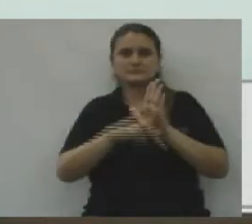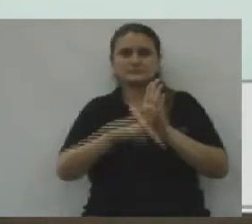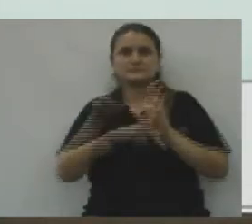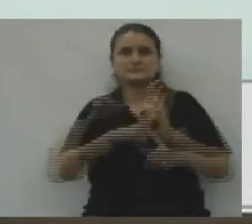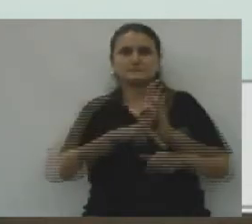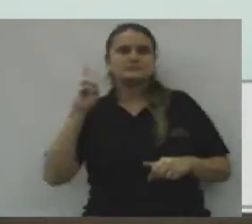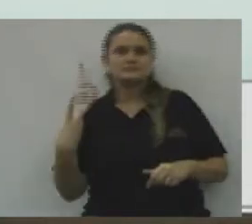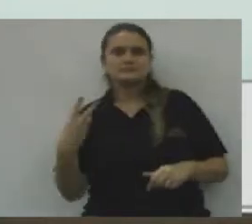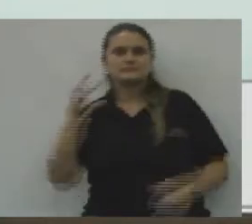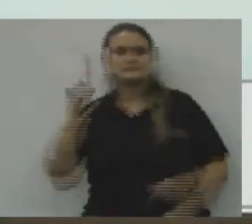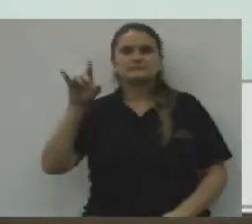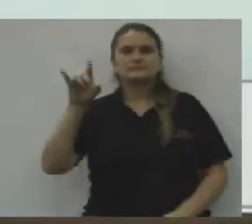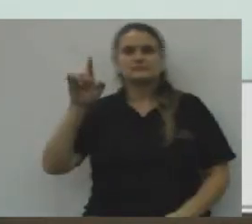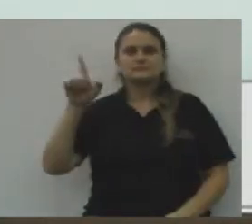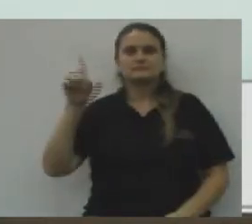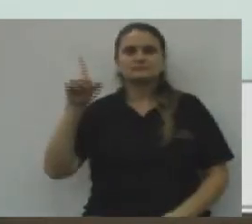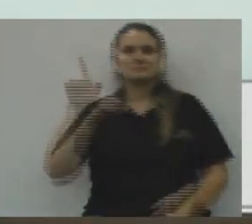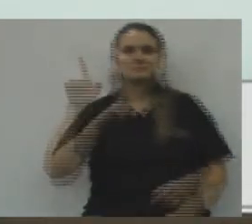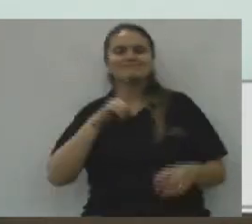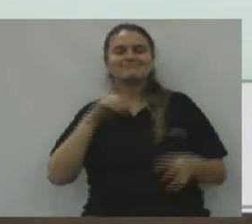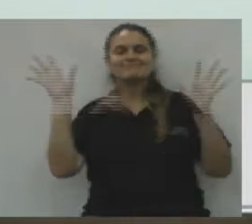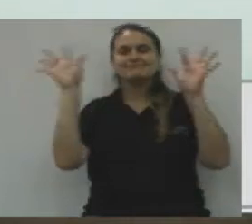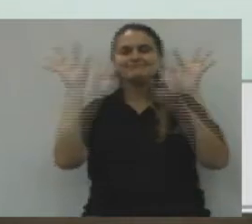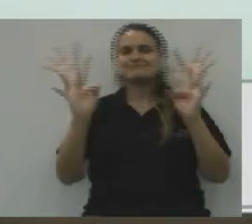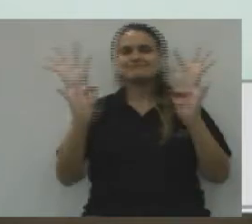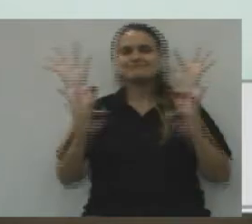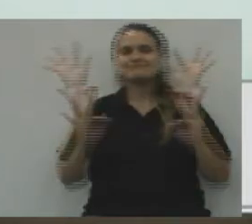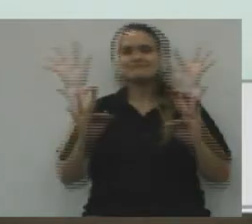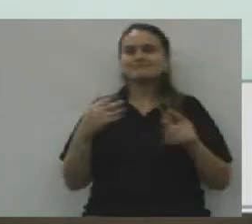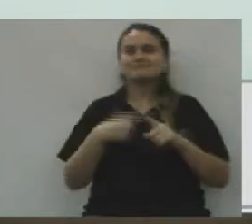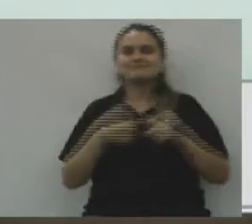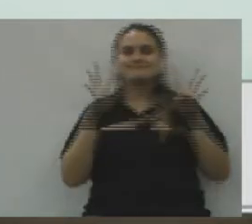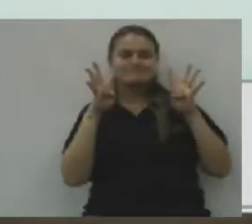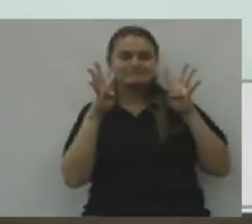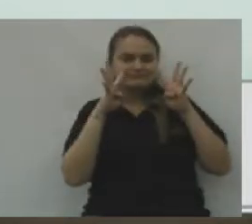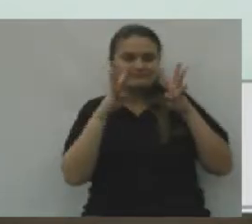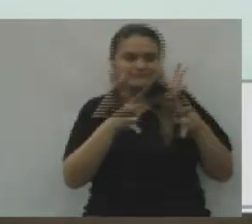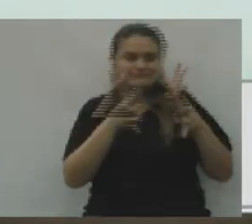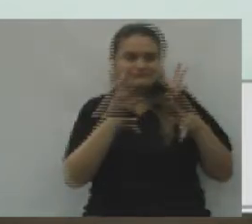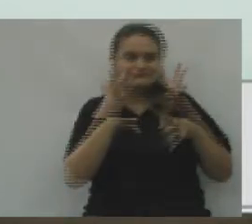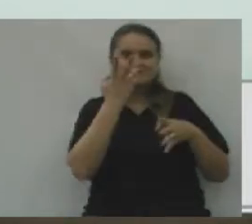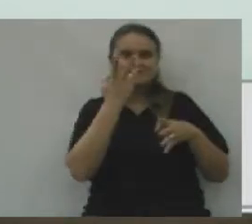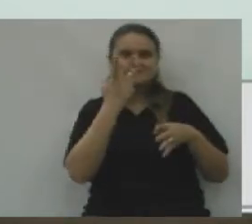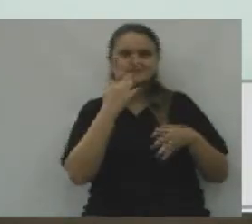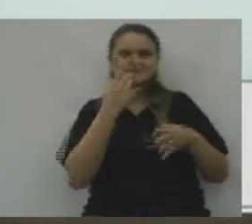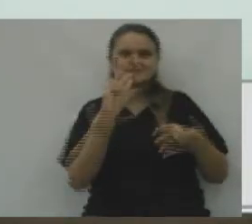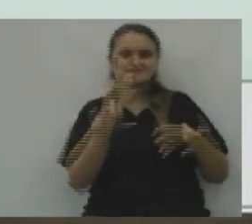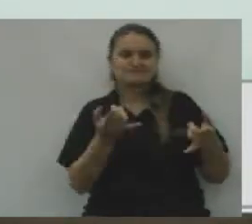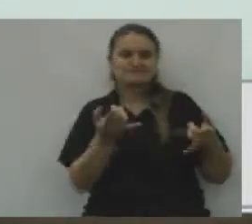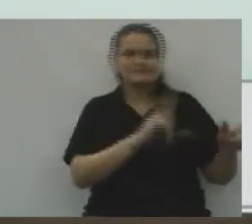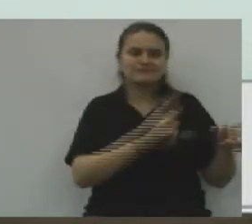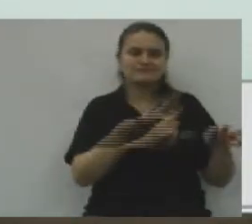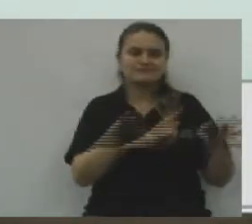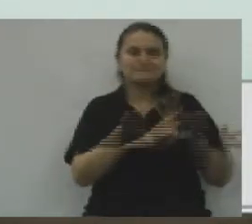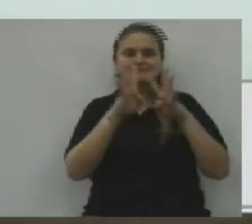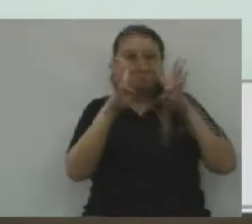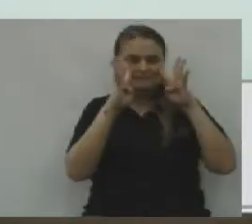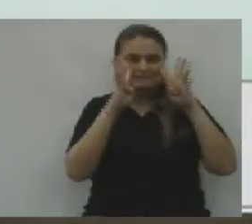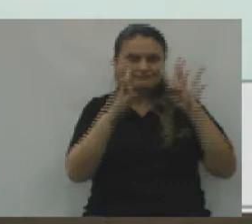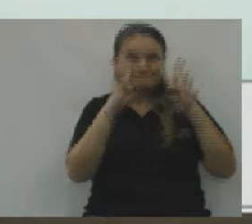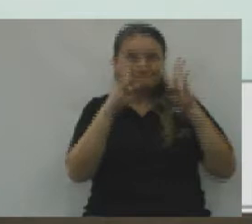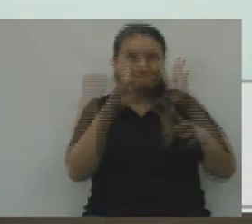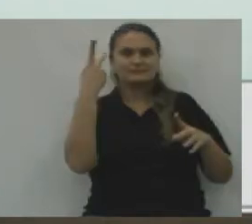muito felizes porque os olhares estão voltados para a infância, para a juventude e para a sociedade. Fico feliz que